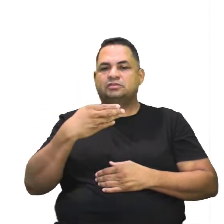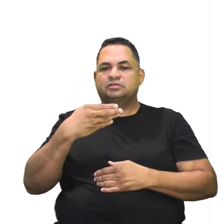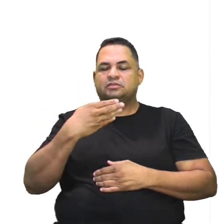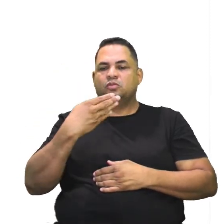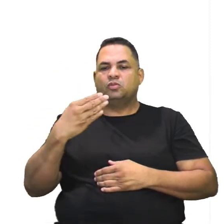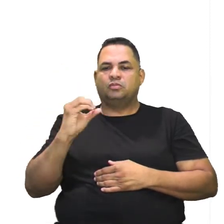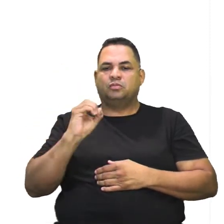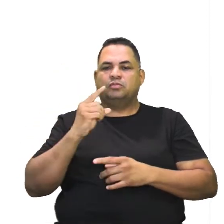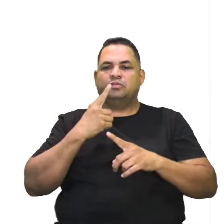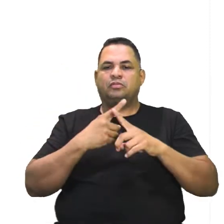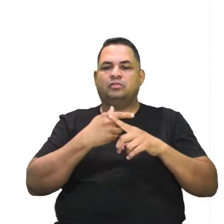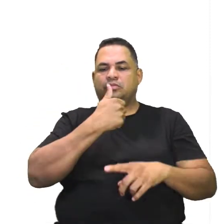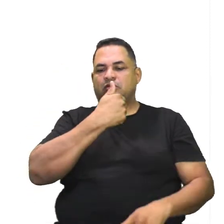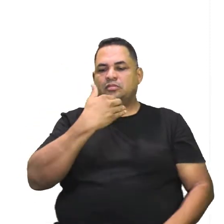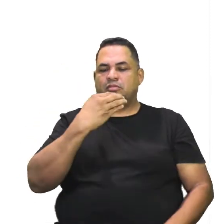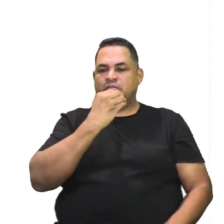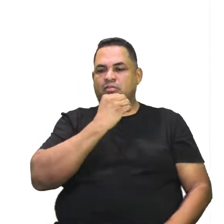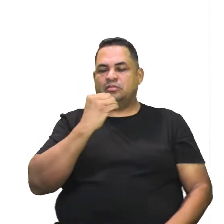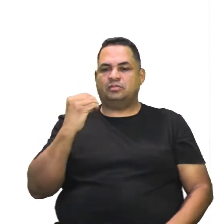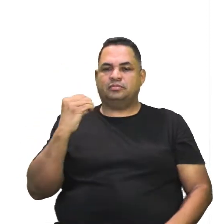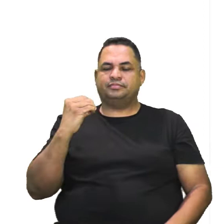2,744. Vezes 10 mil.